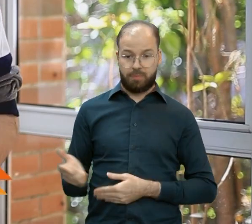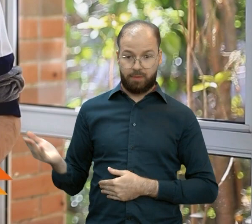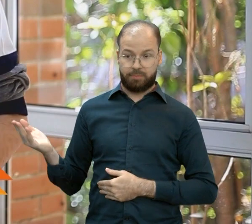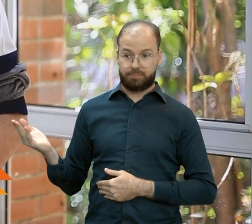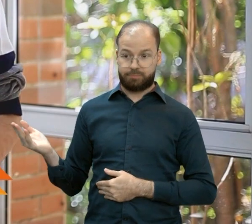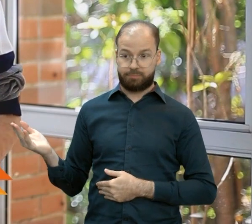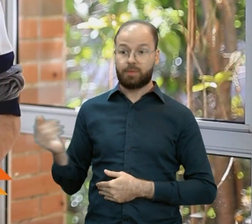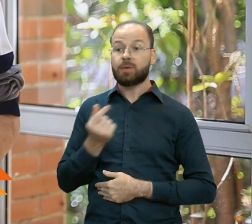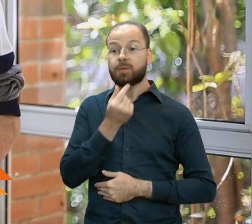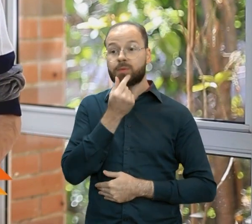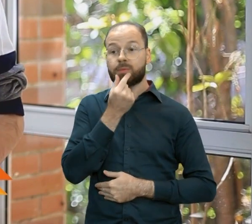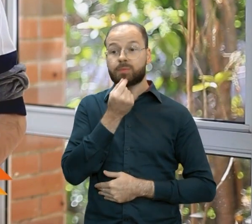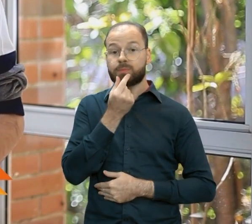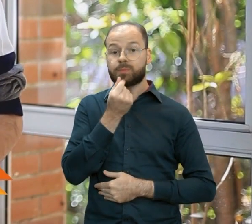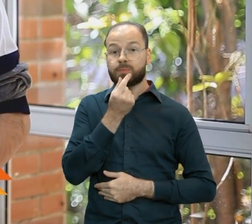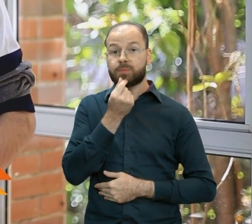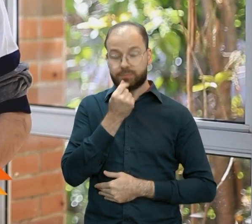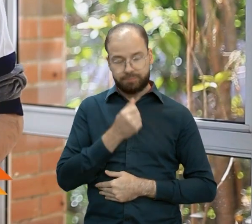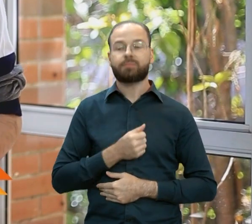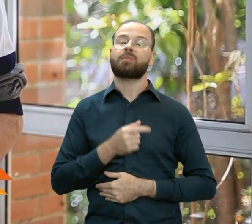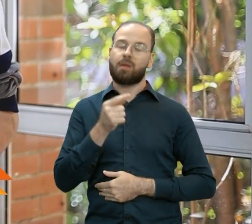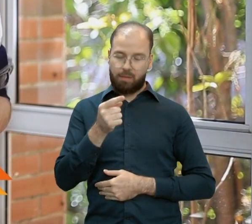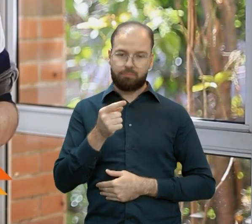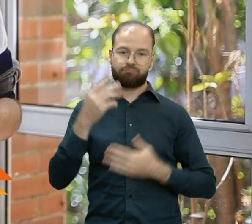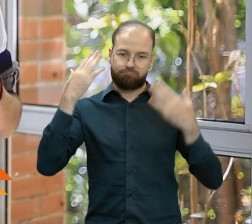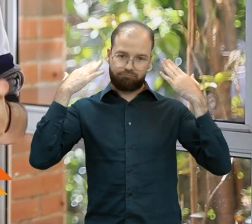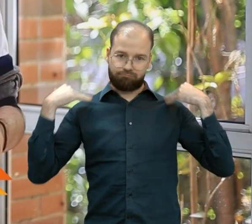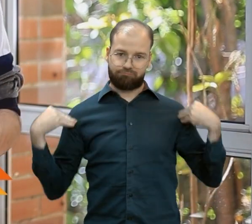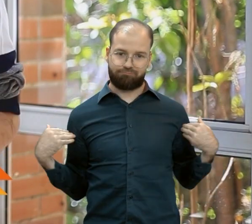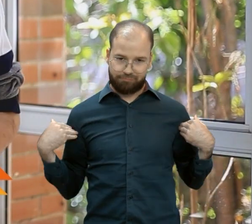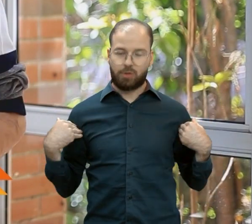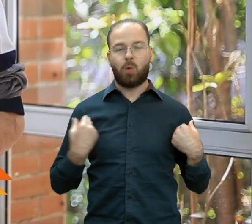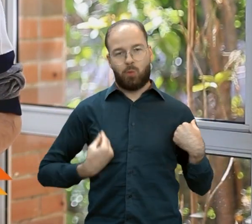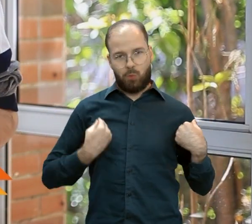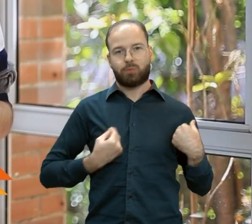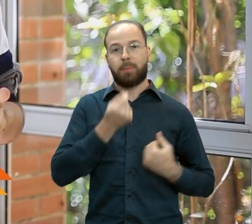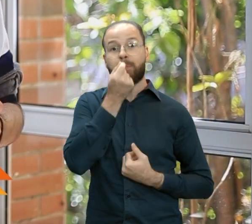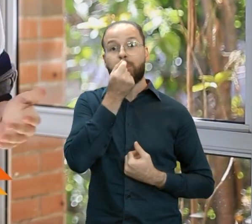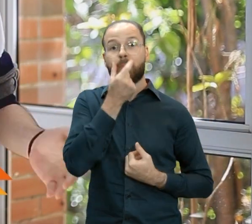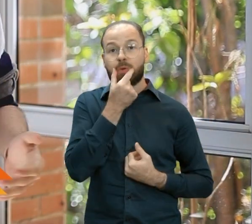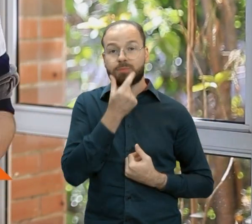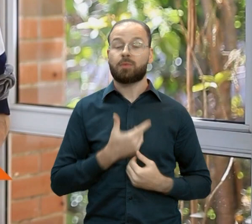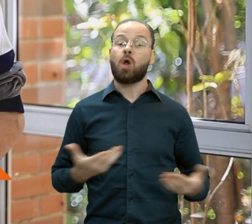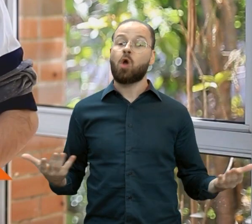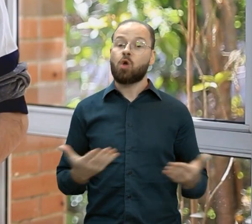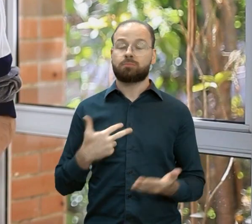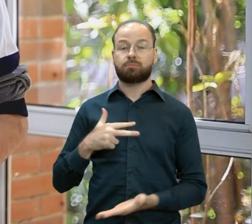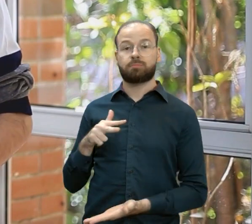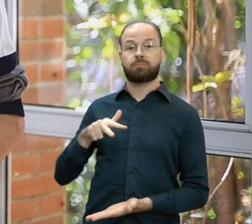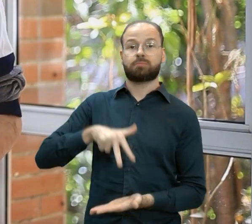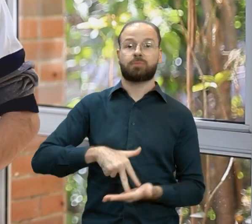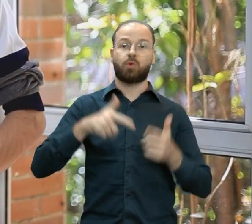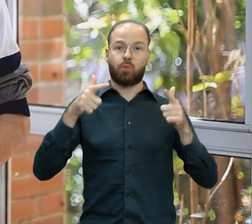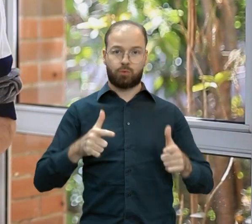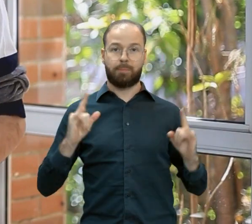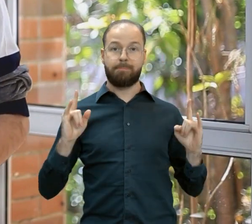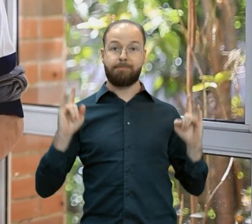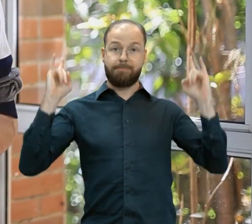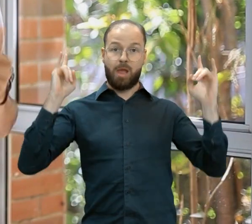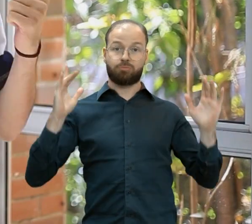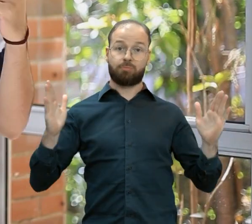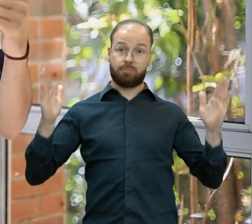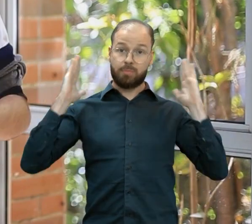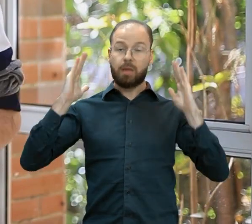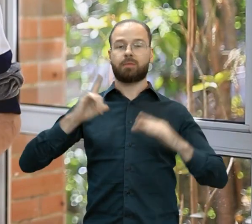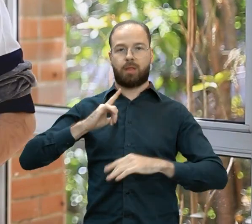um homem jovem de pele branca, cabelos castanhos longos e uso um bigode. E hoje estou em um corredor de um prédio da UFG com janelas